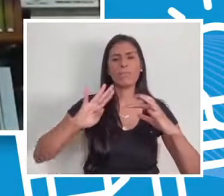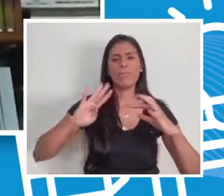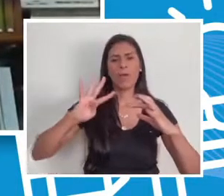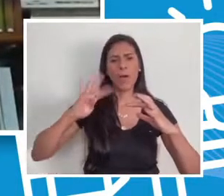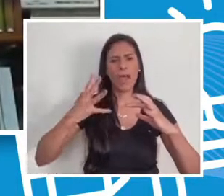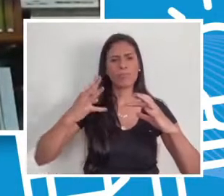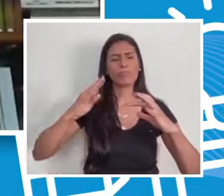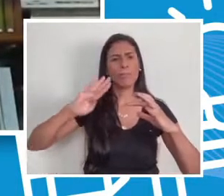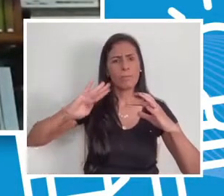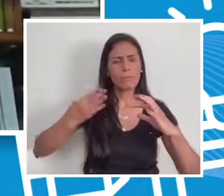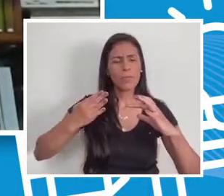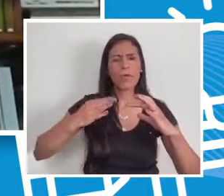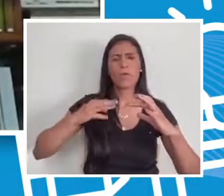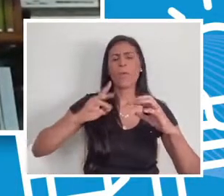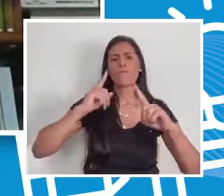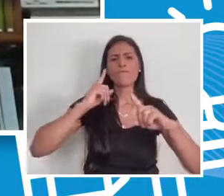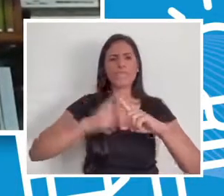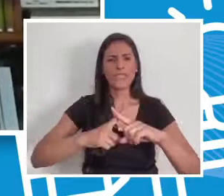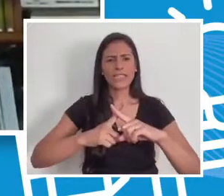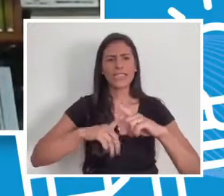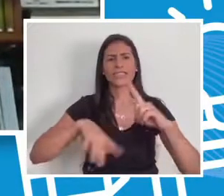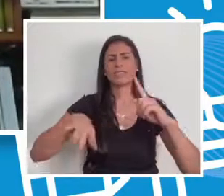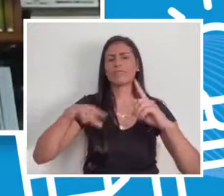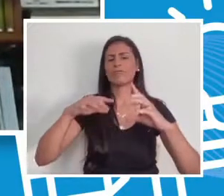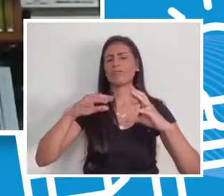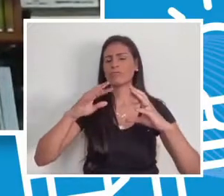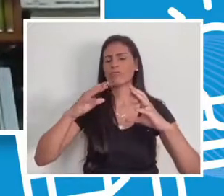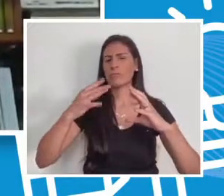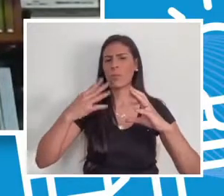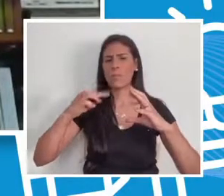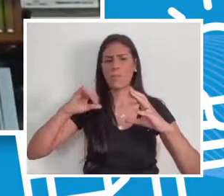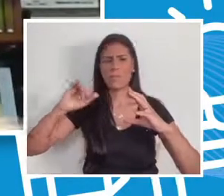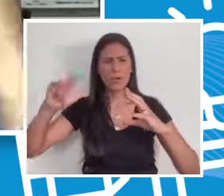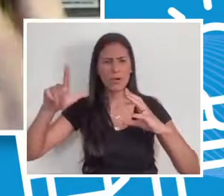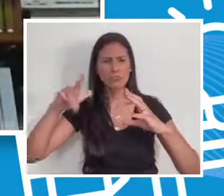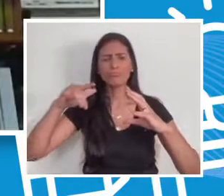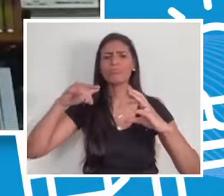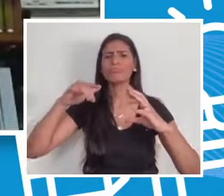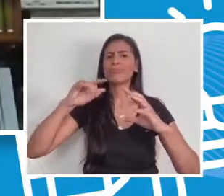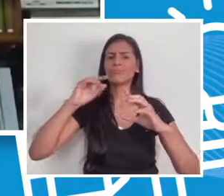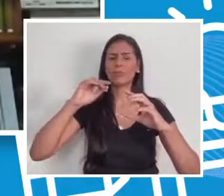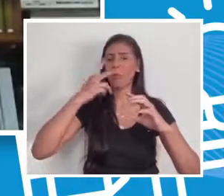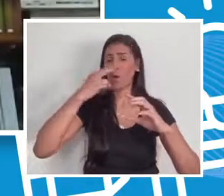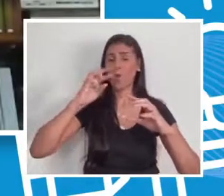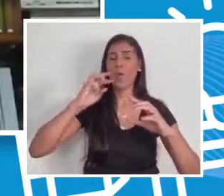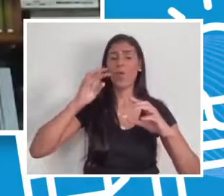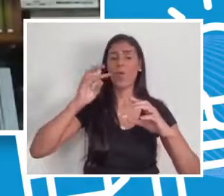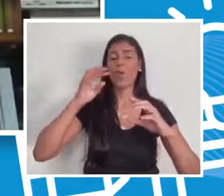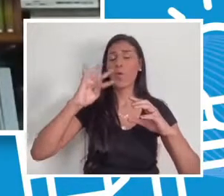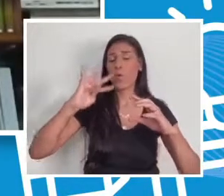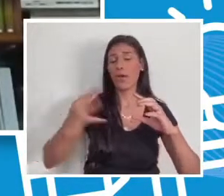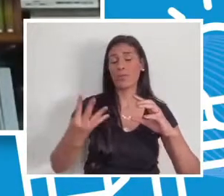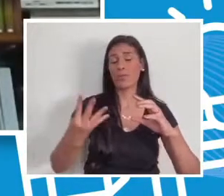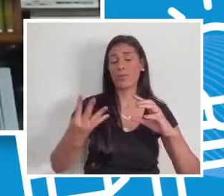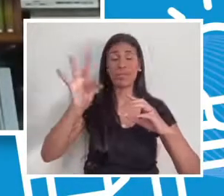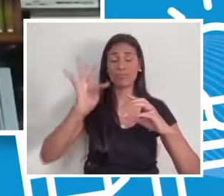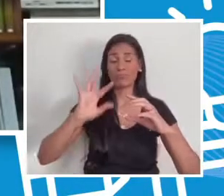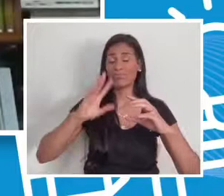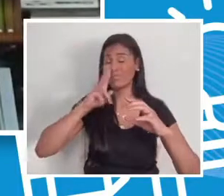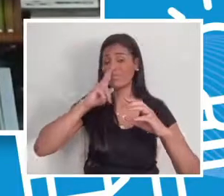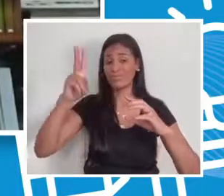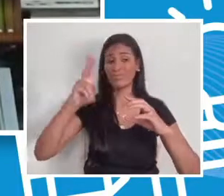dá um número de 2,6 quatrilhões de sinapses no cérebro todo. E essas